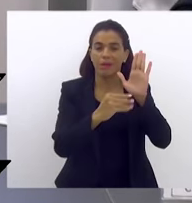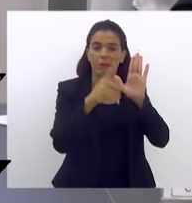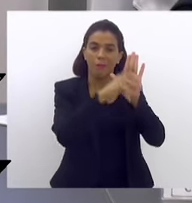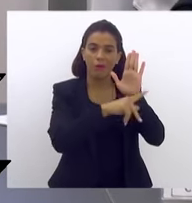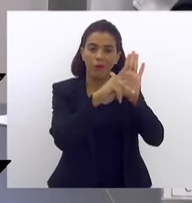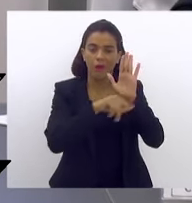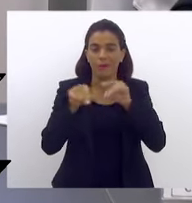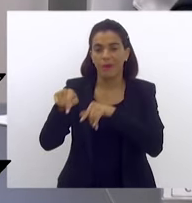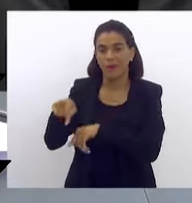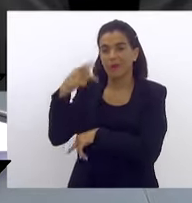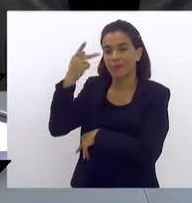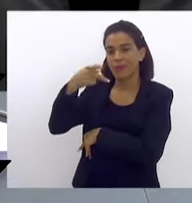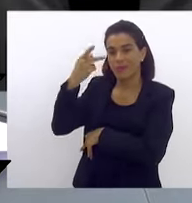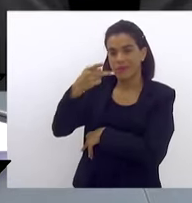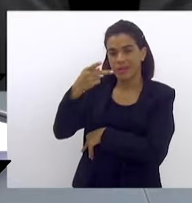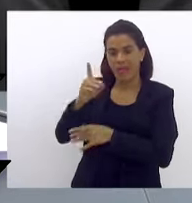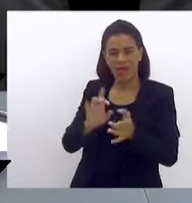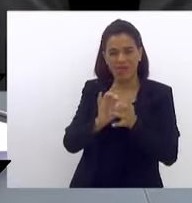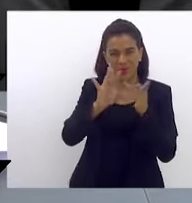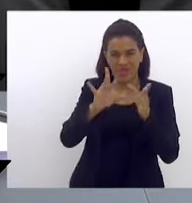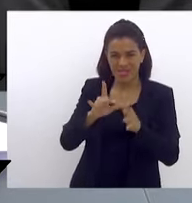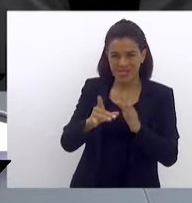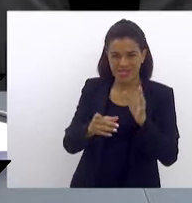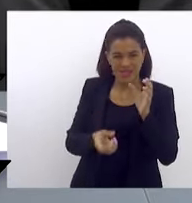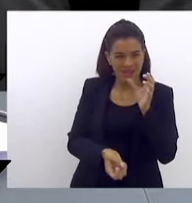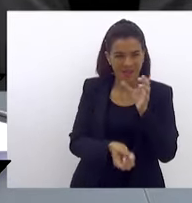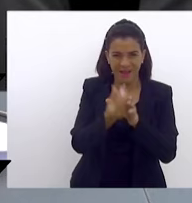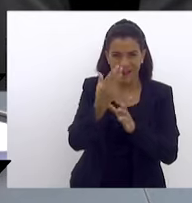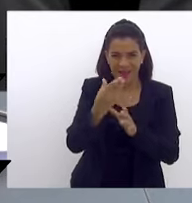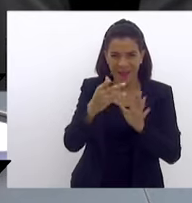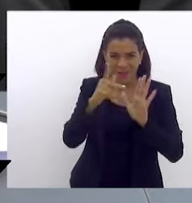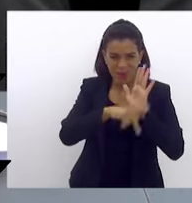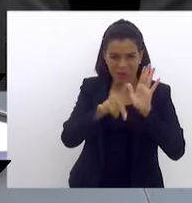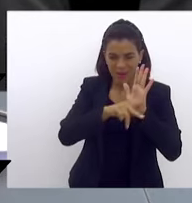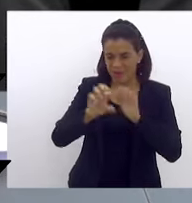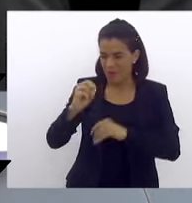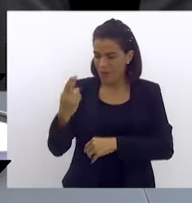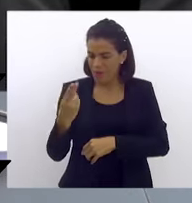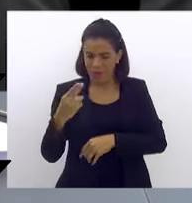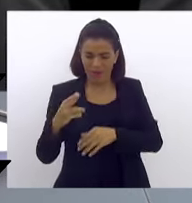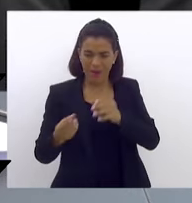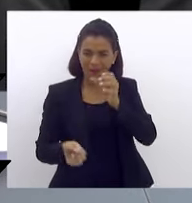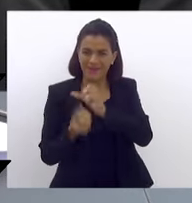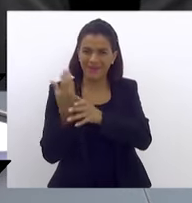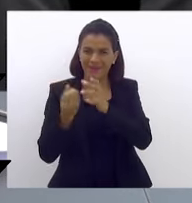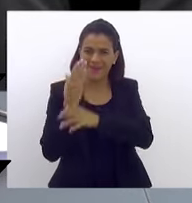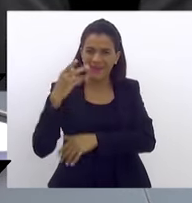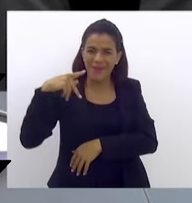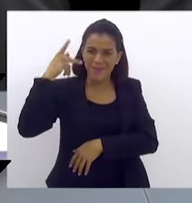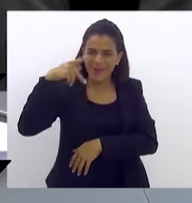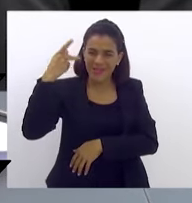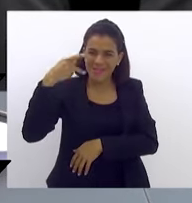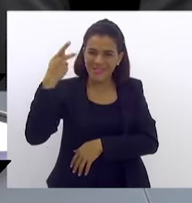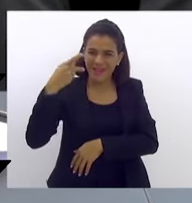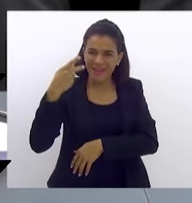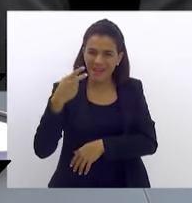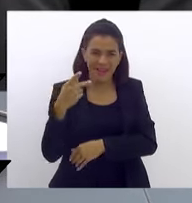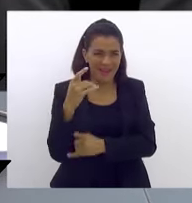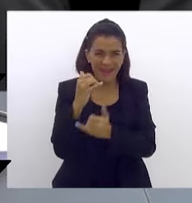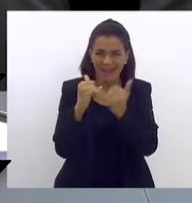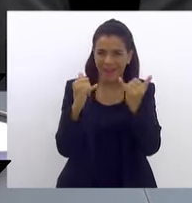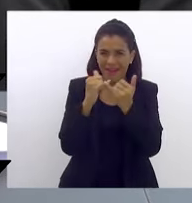botar autorizar a fazer programa autorizar a fazer política é quase como fosse um pleonasmo né porque P política